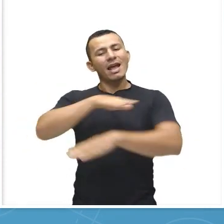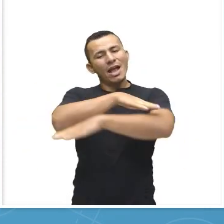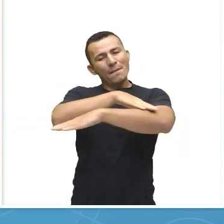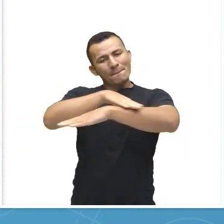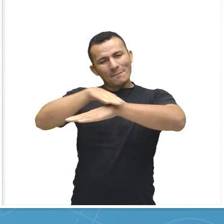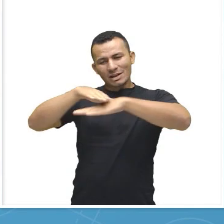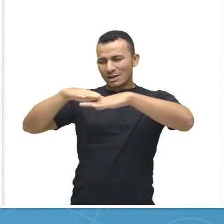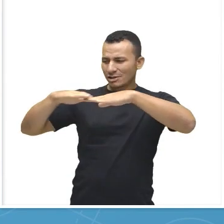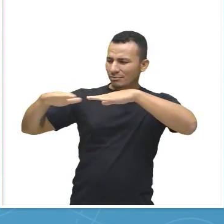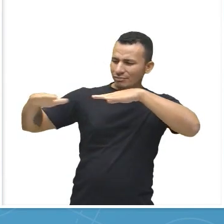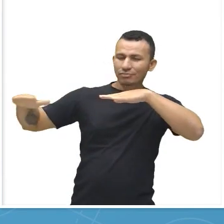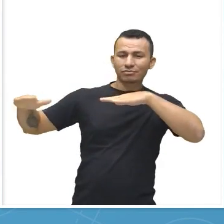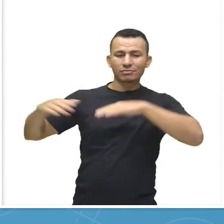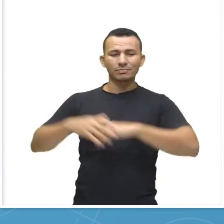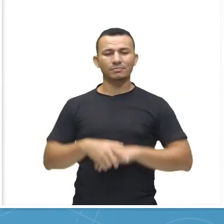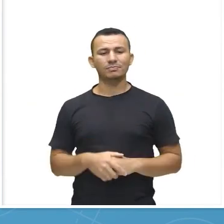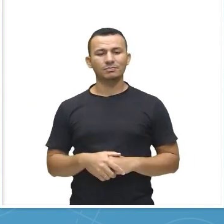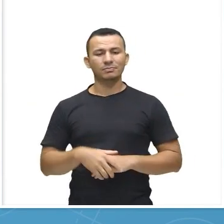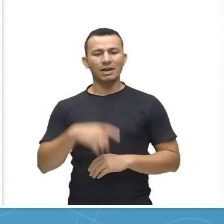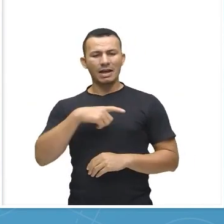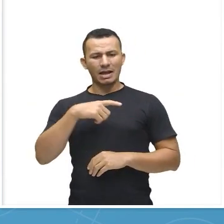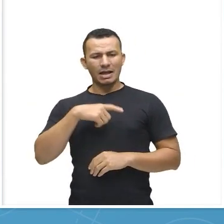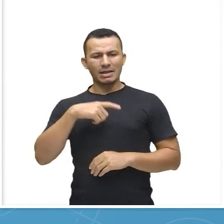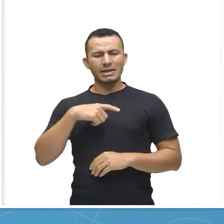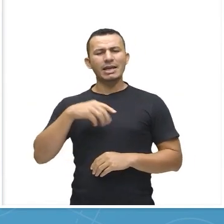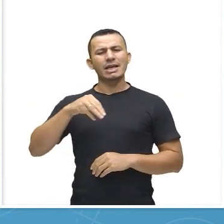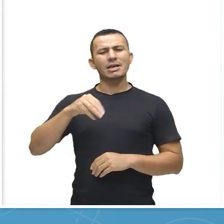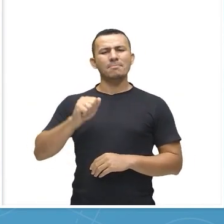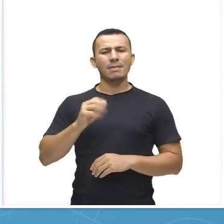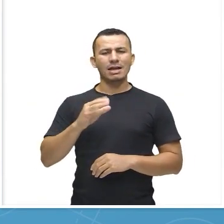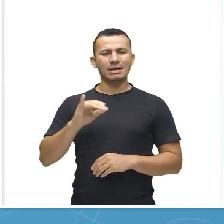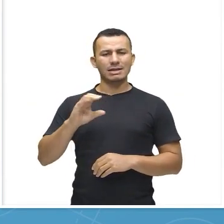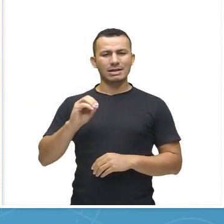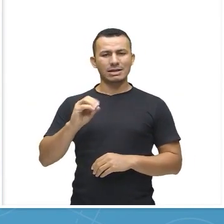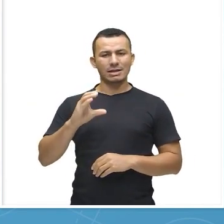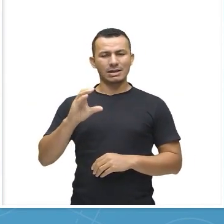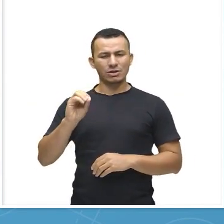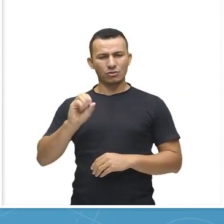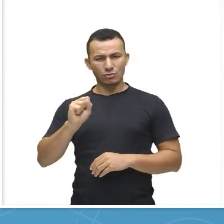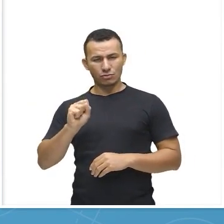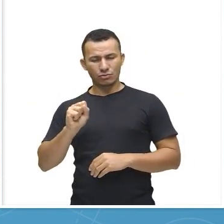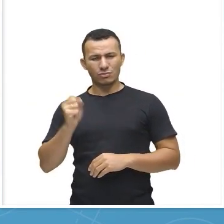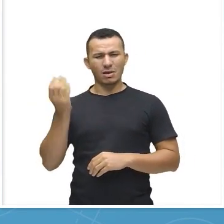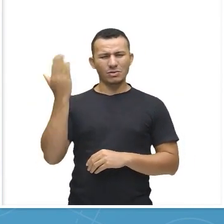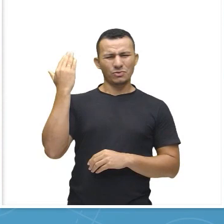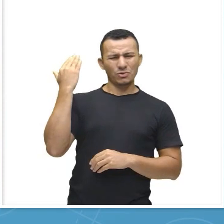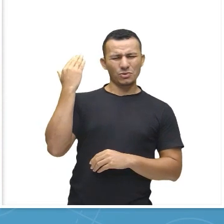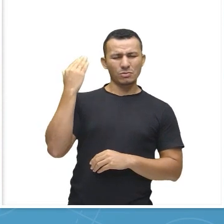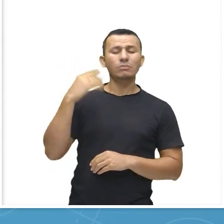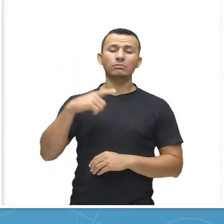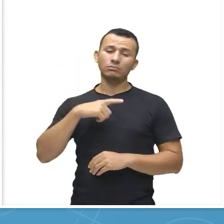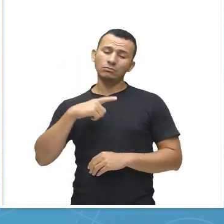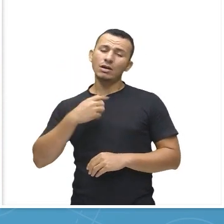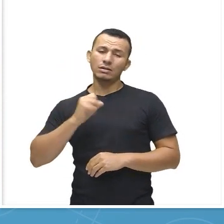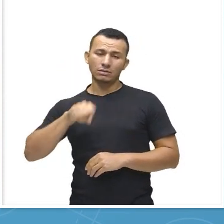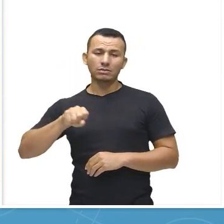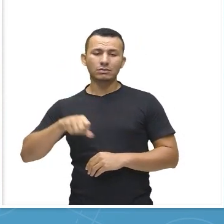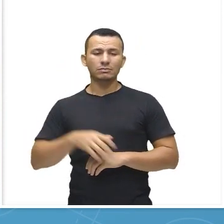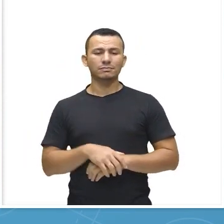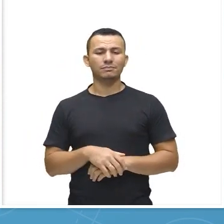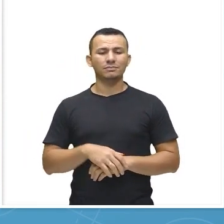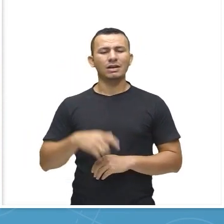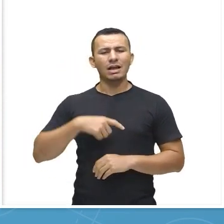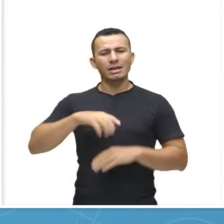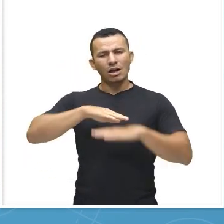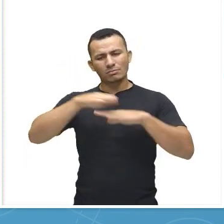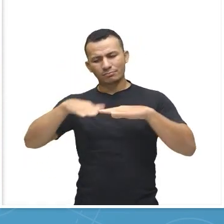Nós temos maciços antigos? Temos na Europa. Sim, existem. Existem desdobramentos recentes? Também existem. Existem áreas de